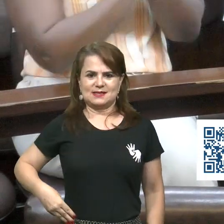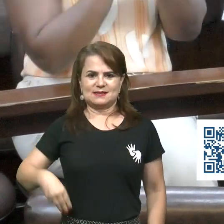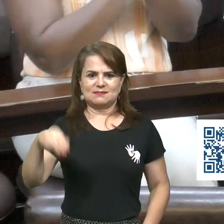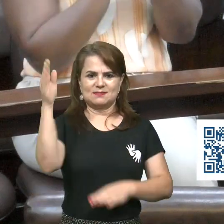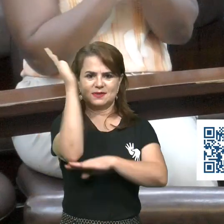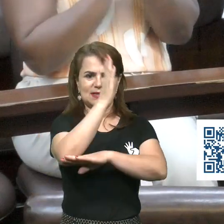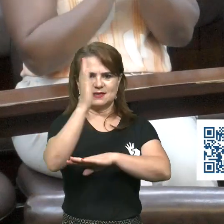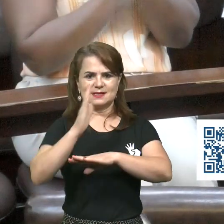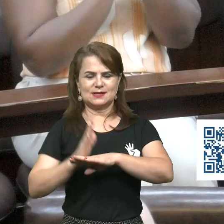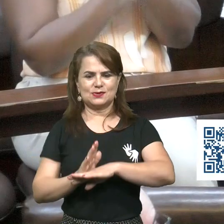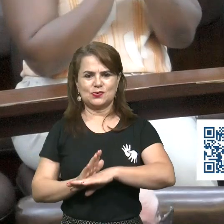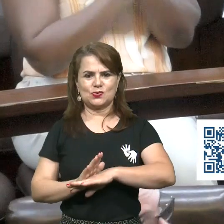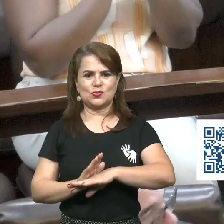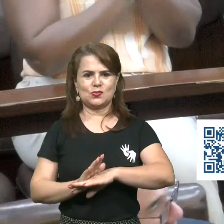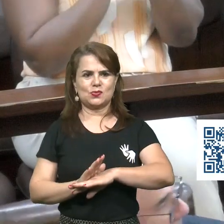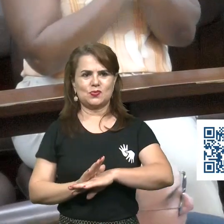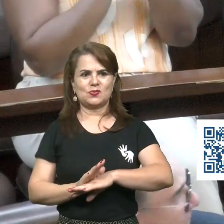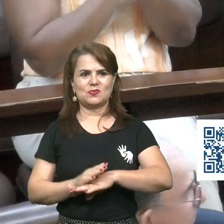Natasha.